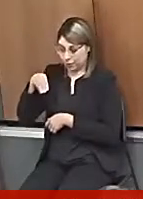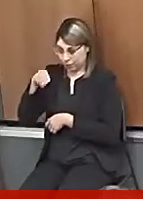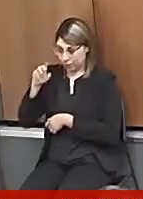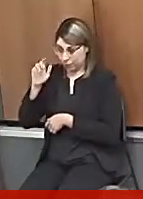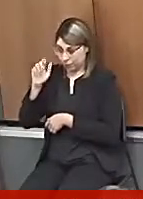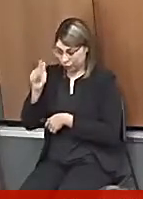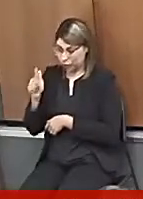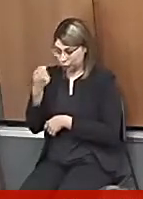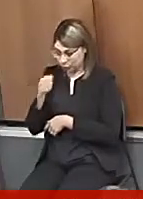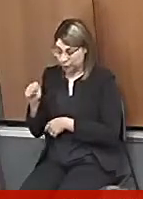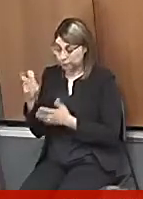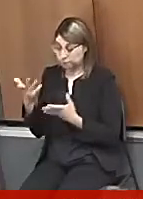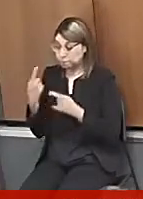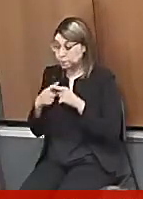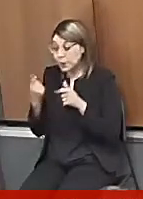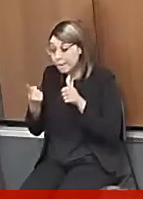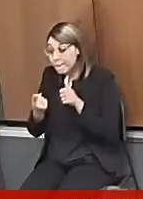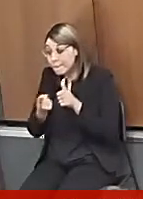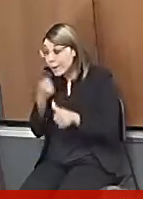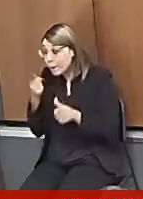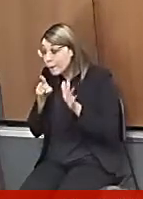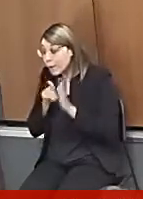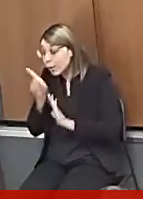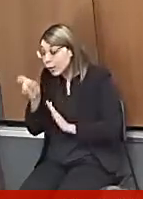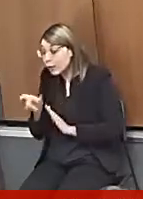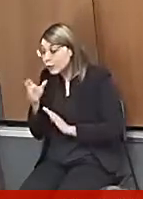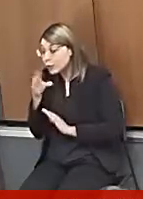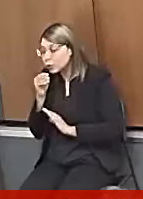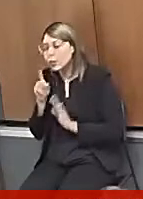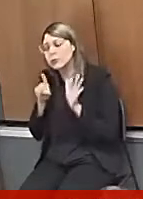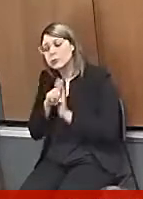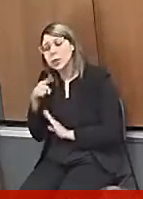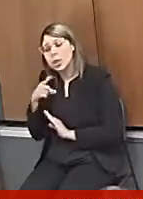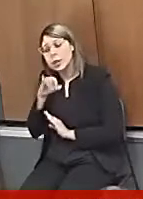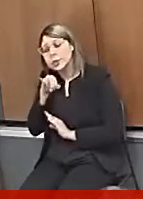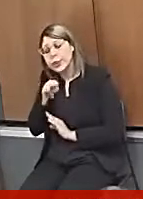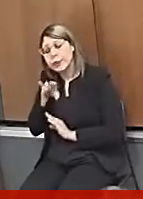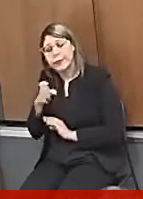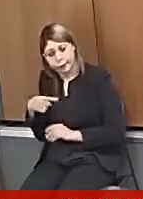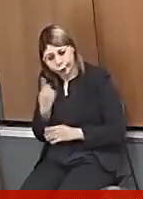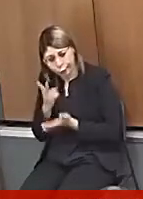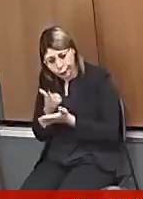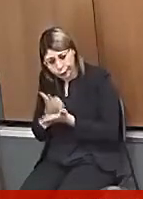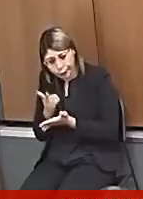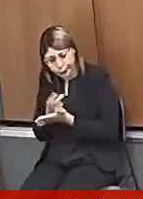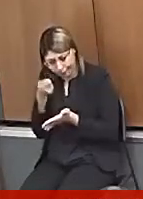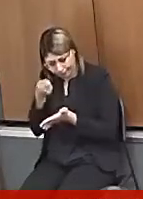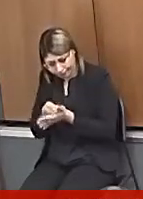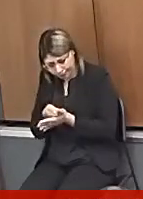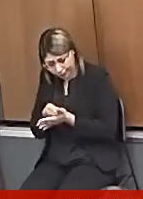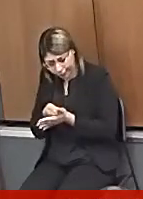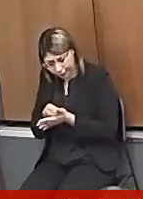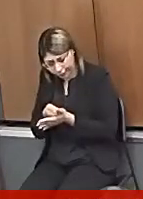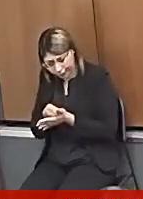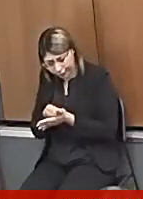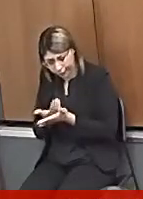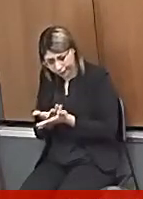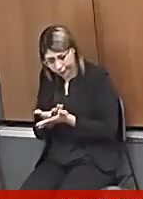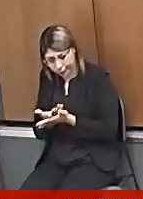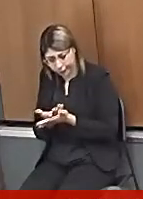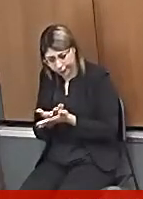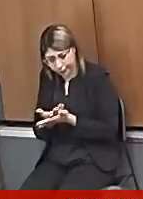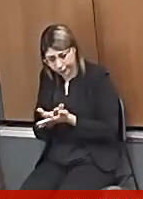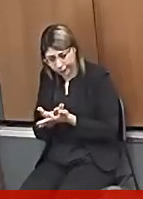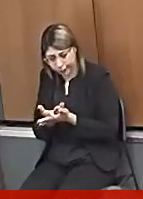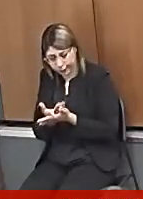que por que a primeira pergunta do servidor cantora janine nós vamos continuar pagando é contribuindo com o nosso